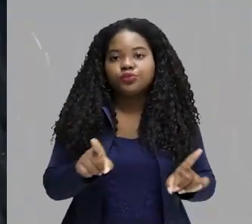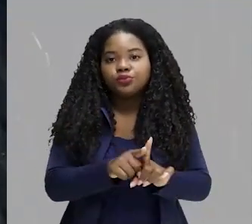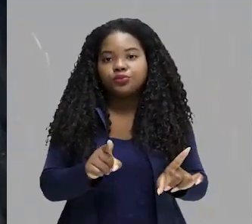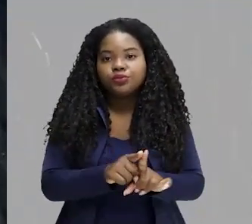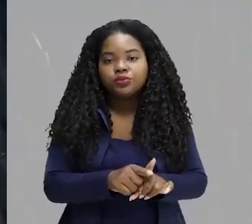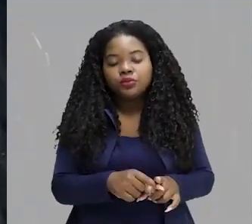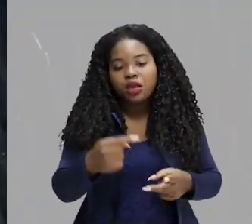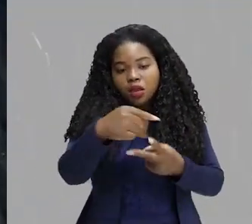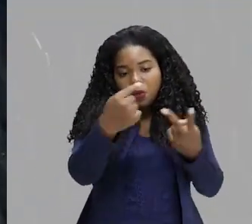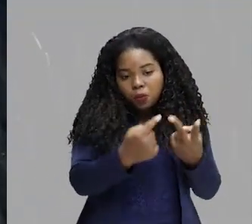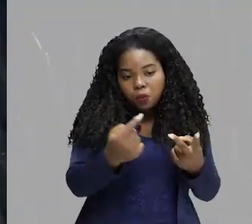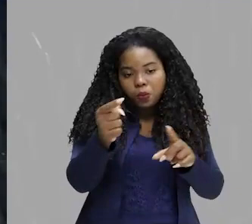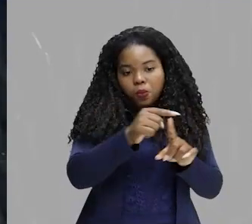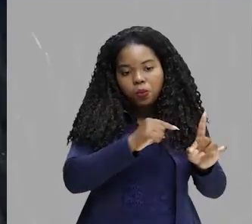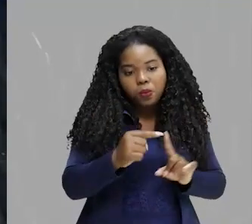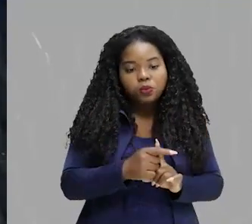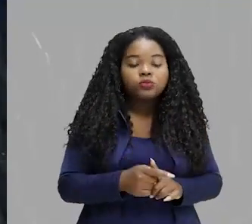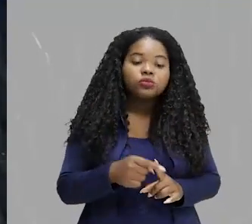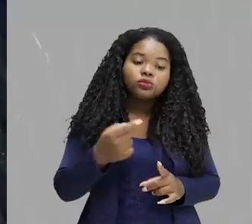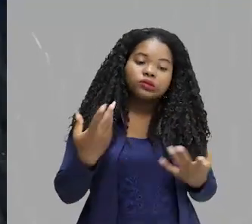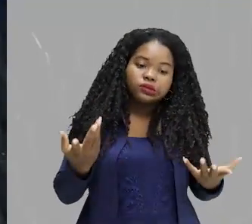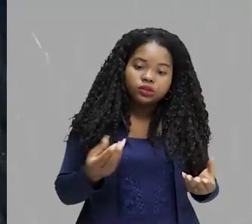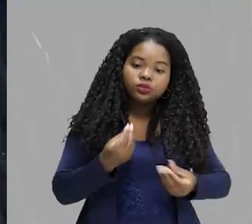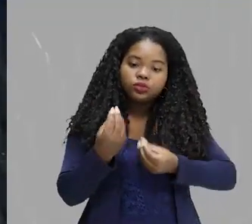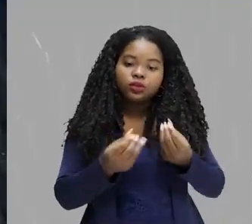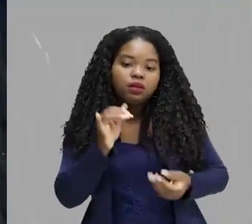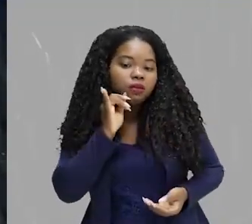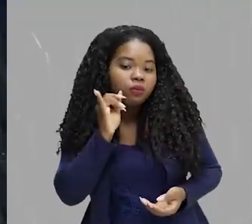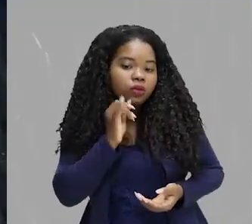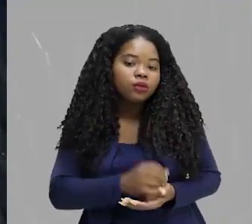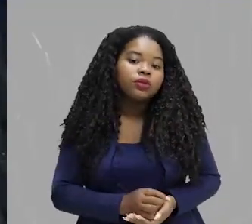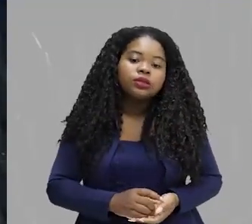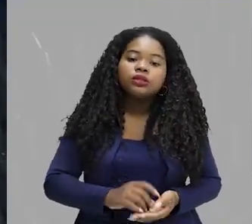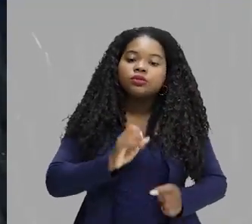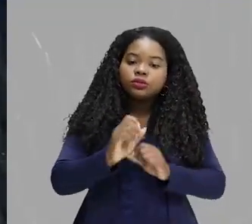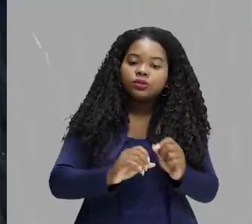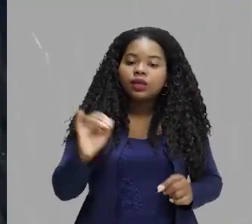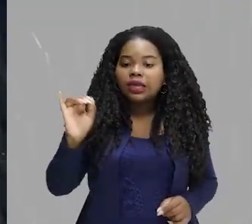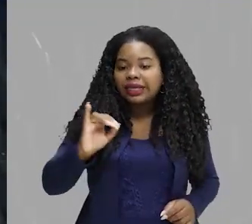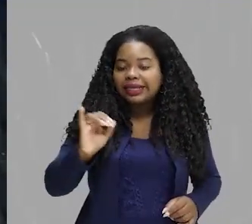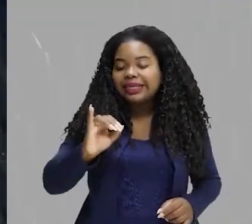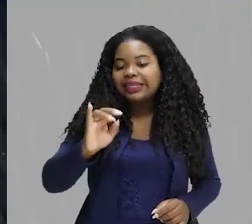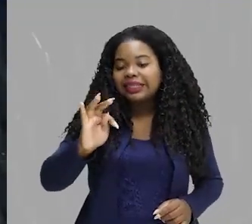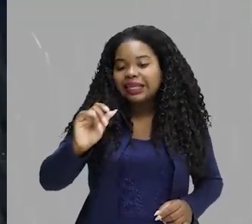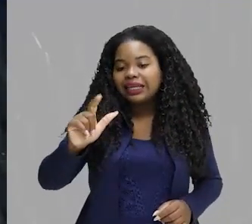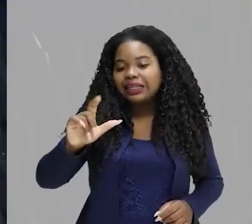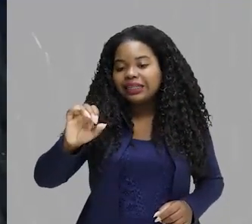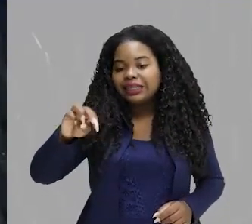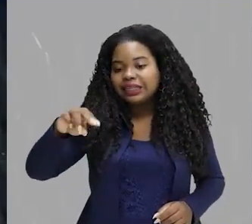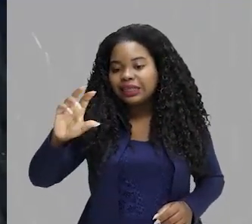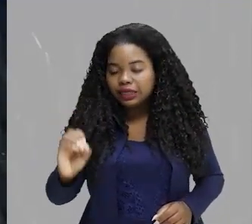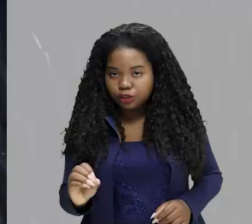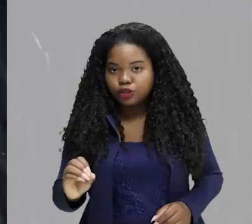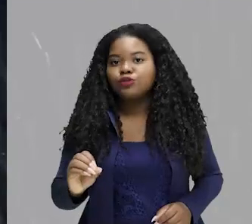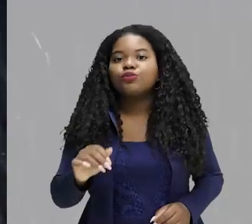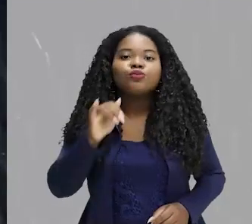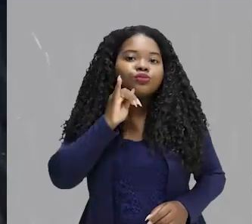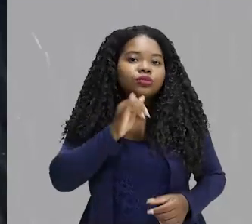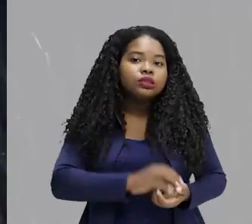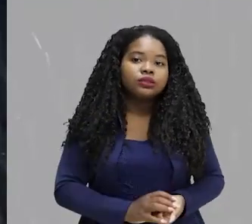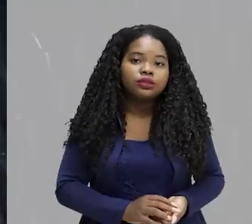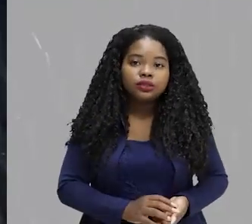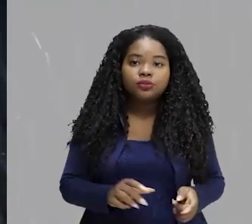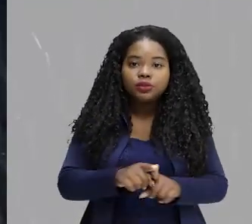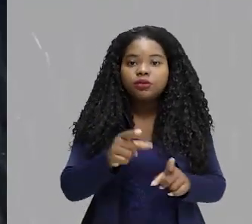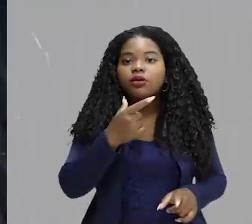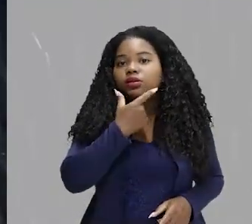As duas formas mais comuns de soneto são o soneto italiano e o soneto inglês. William Shakespeare, que eu citei